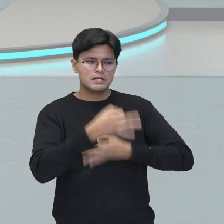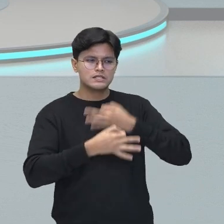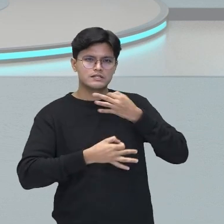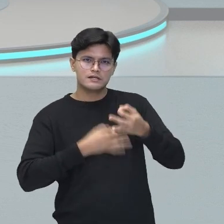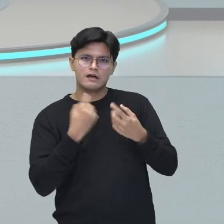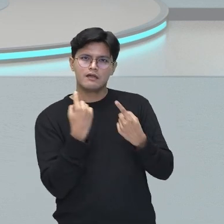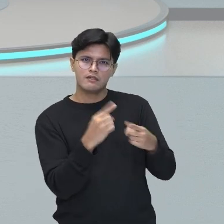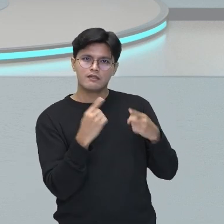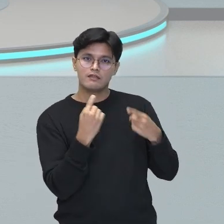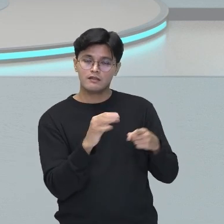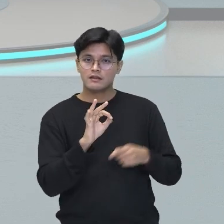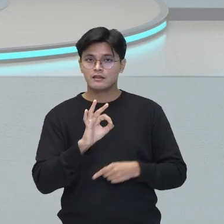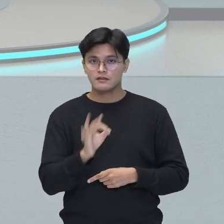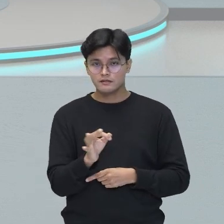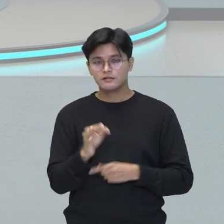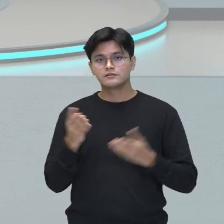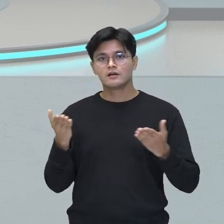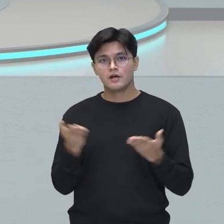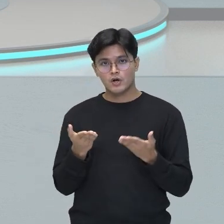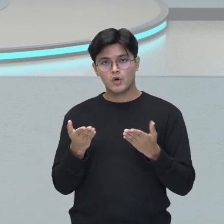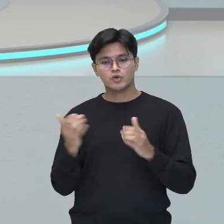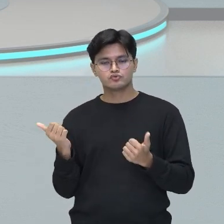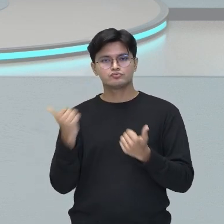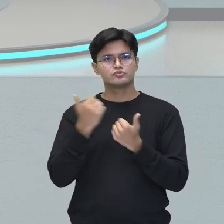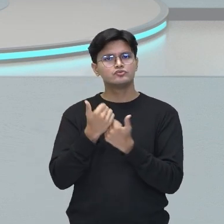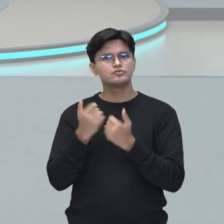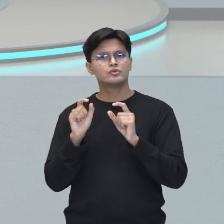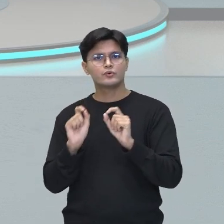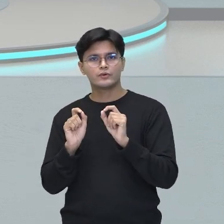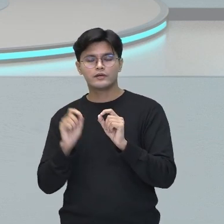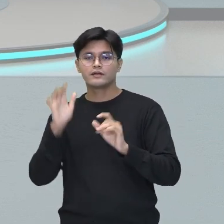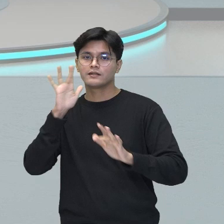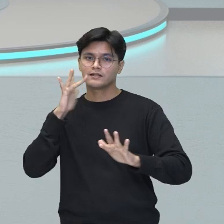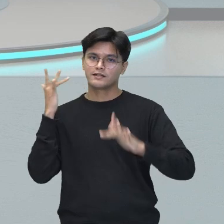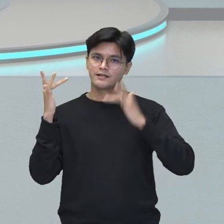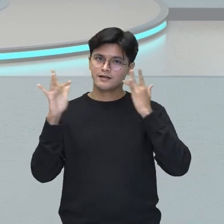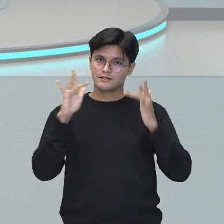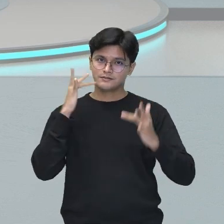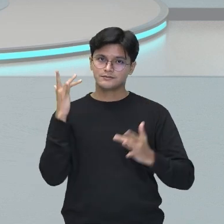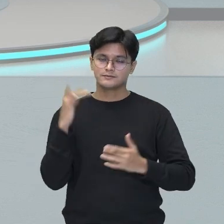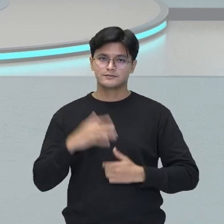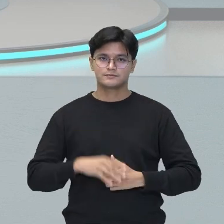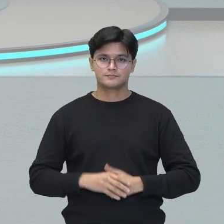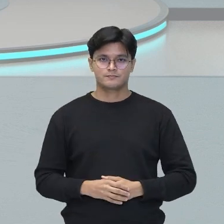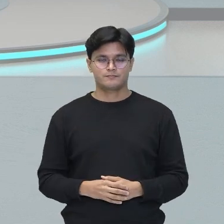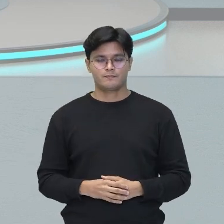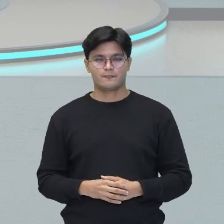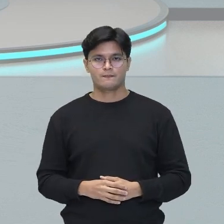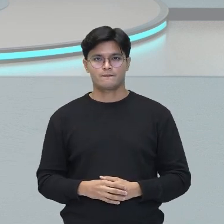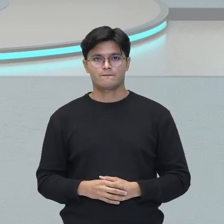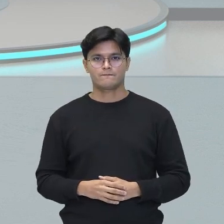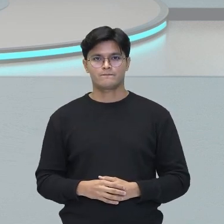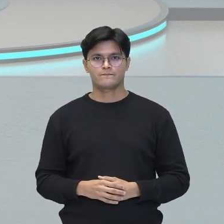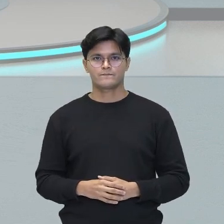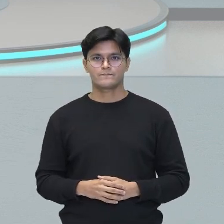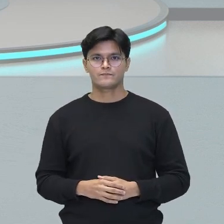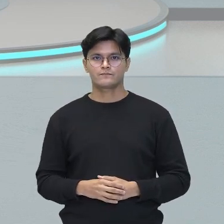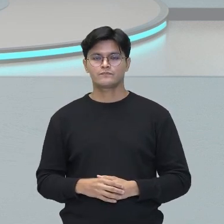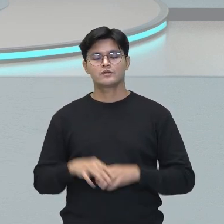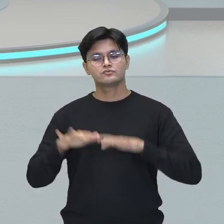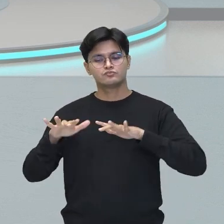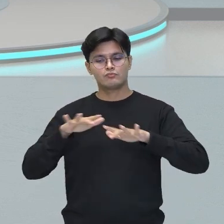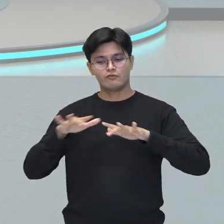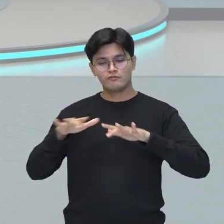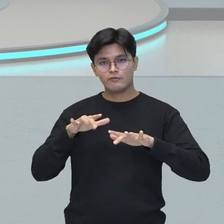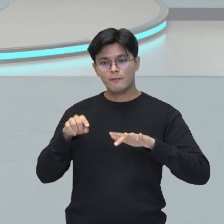ser praticamente substituído pelo teatro dentro de todo movimento